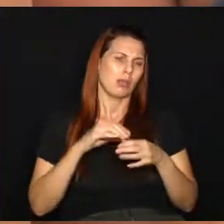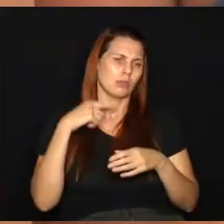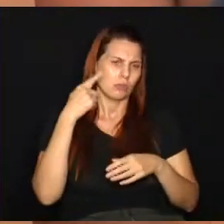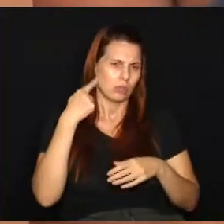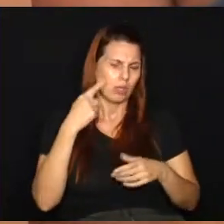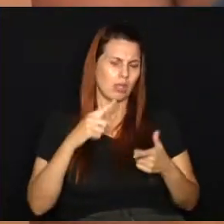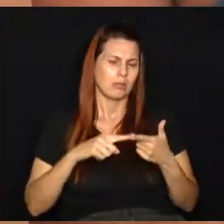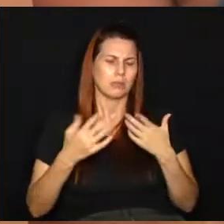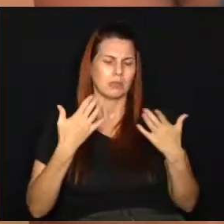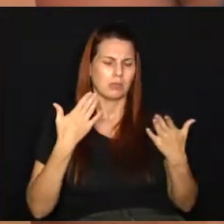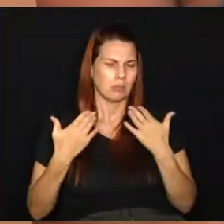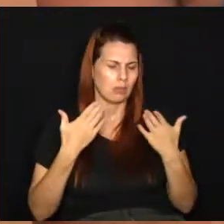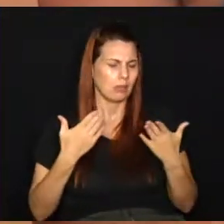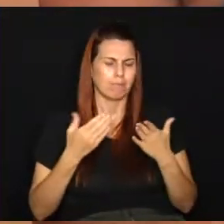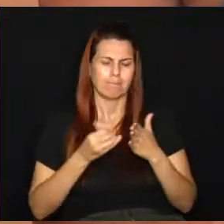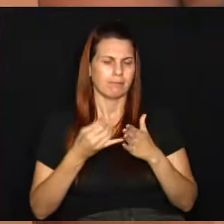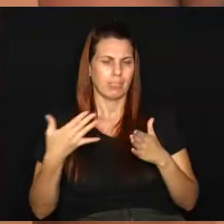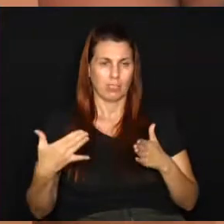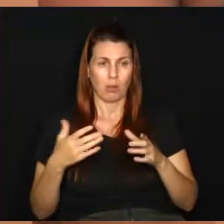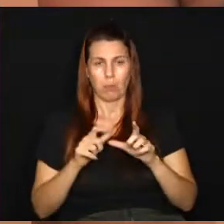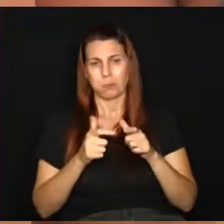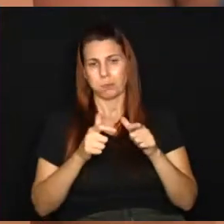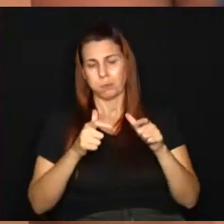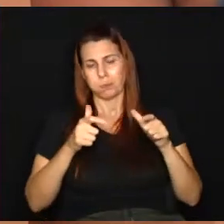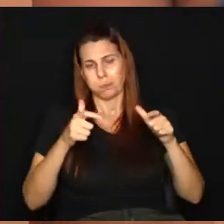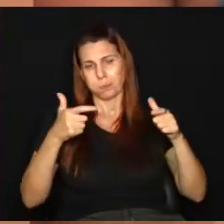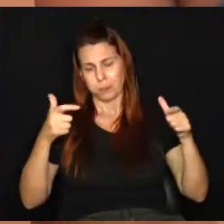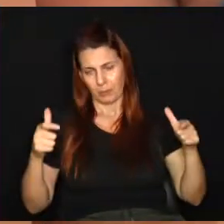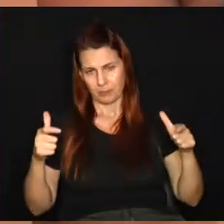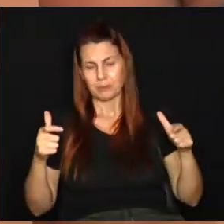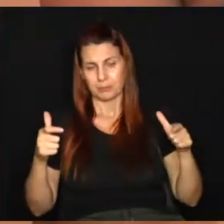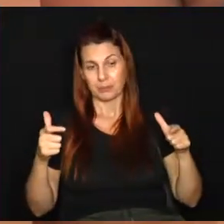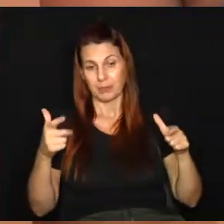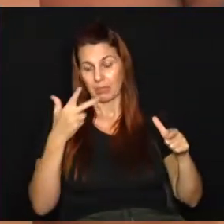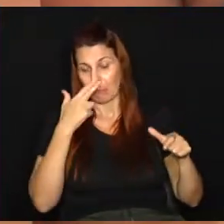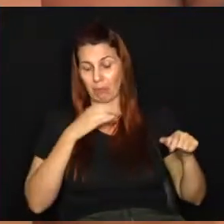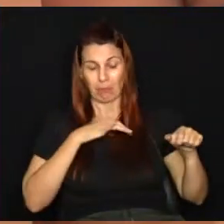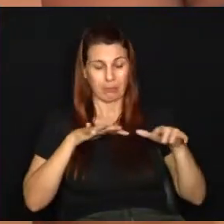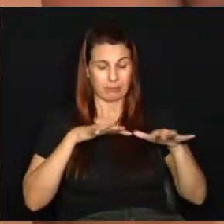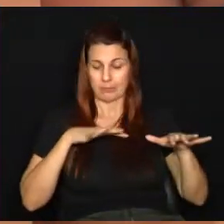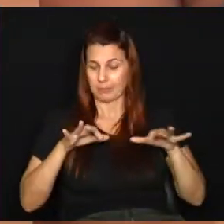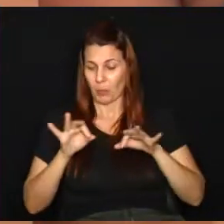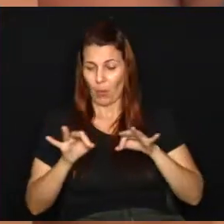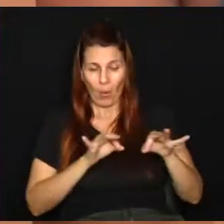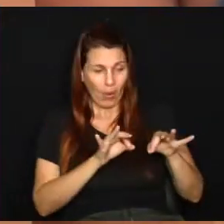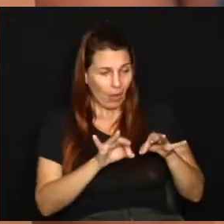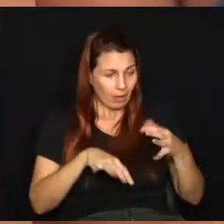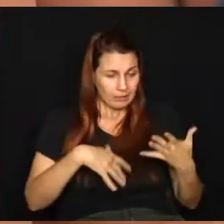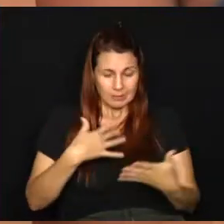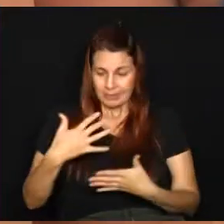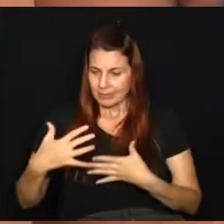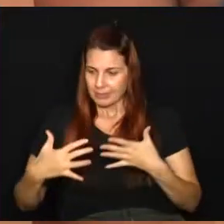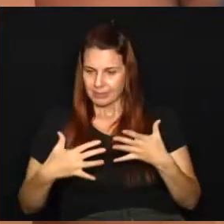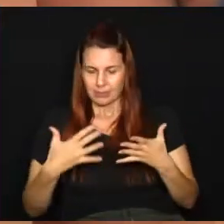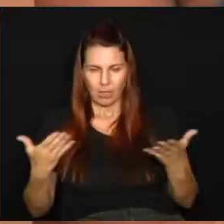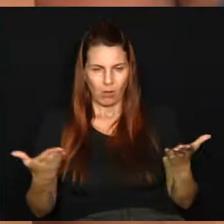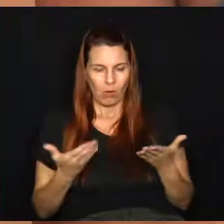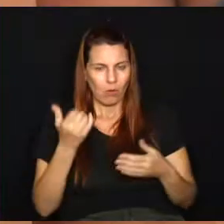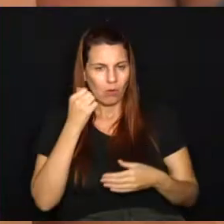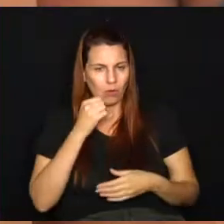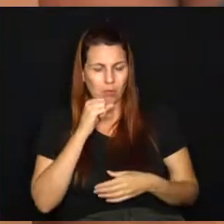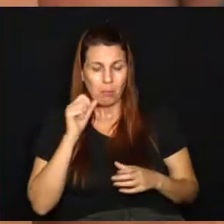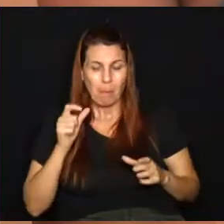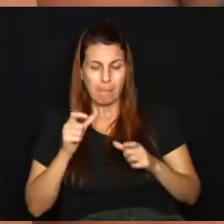um movimento que cresceu demais, cresceu até, diria, desordenadamente, porque nós éramos pouquíssimas mães, agora a gente tem